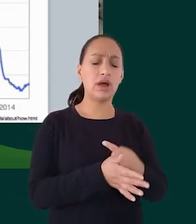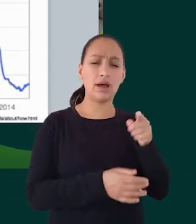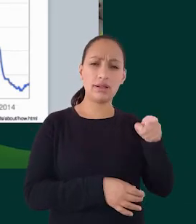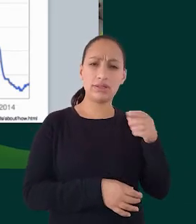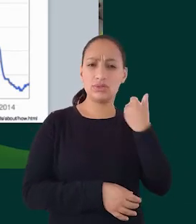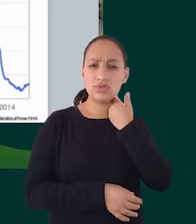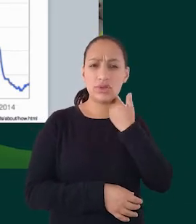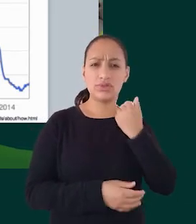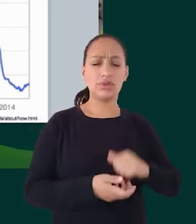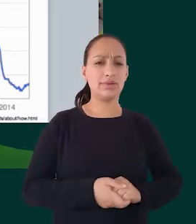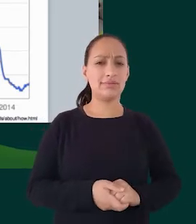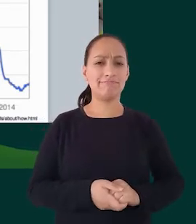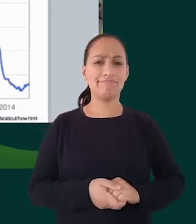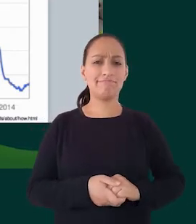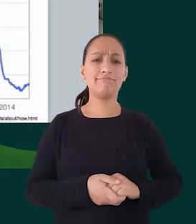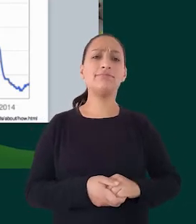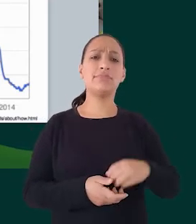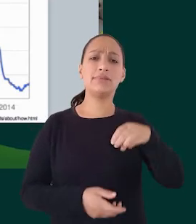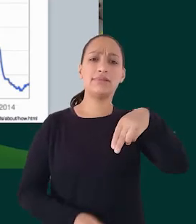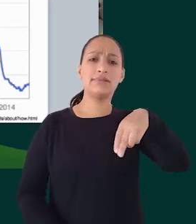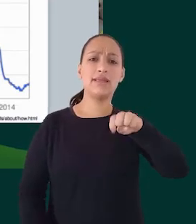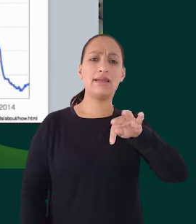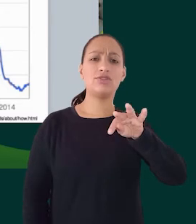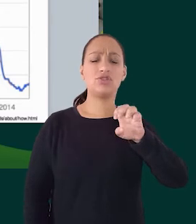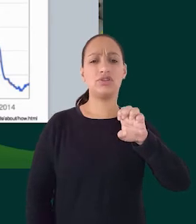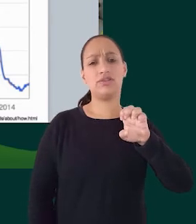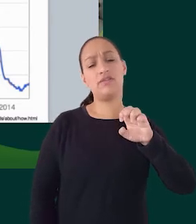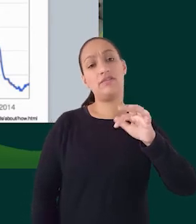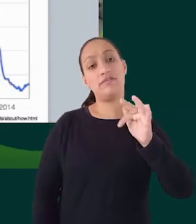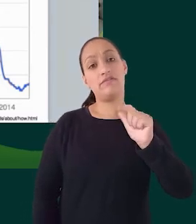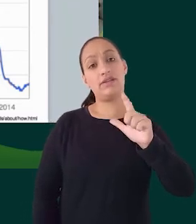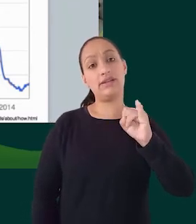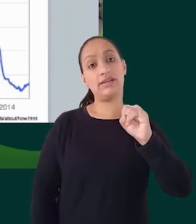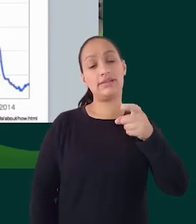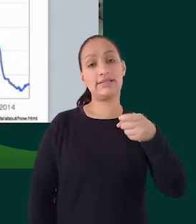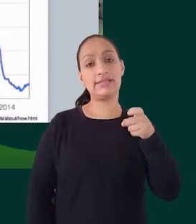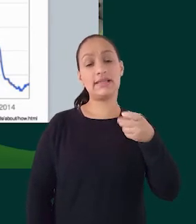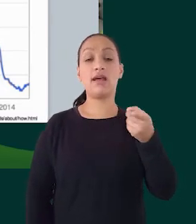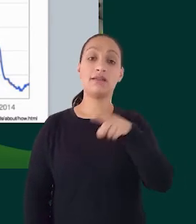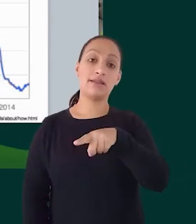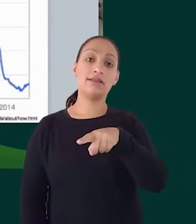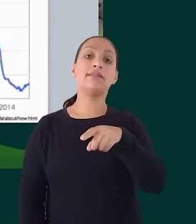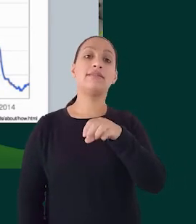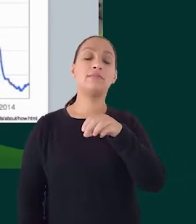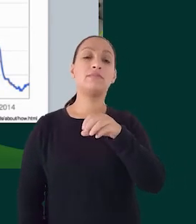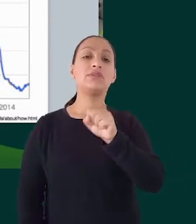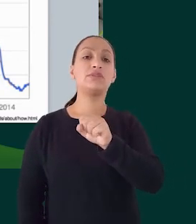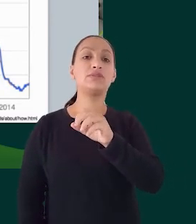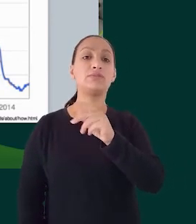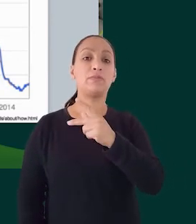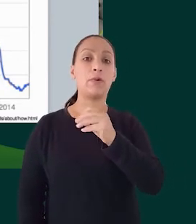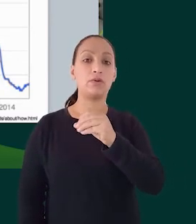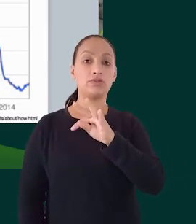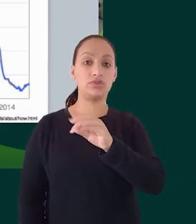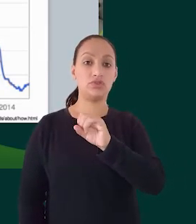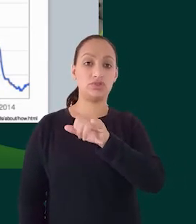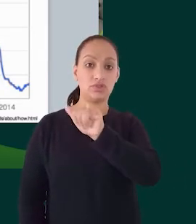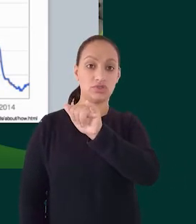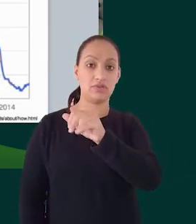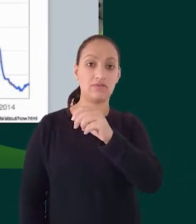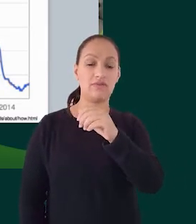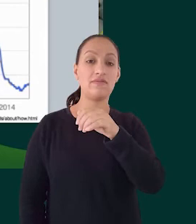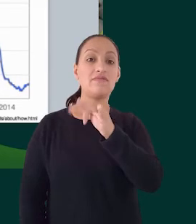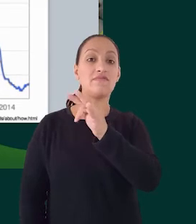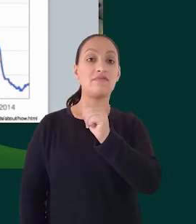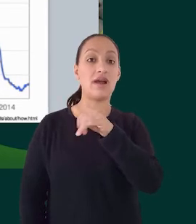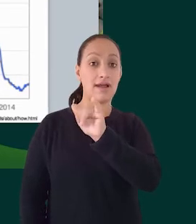Spotify, já reparou que a proximidade do Spotify é mais inferior? Eu tenho reparado isso ao menos. Eu gosto muito